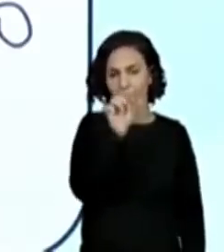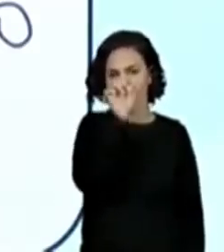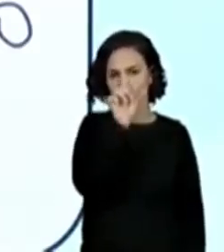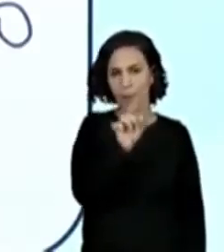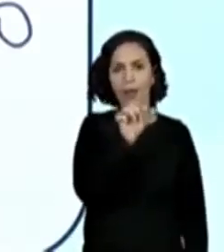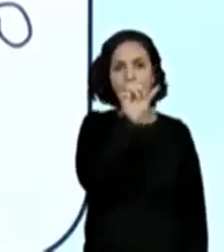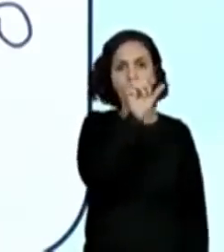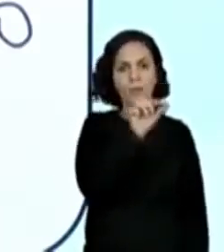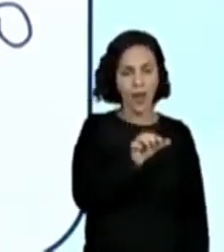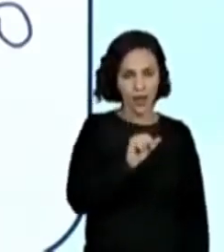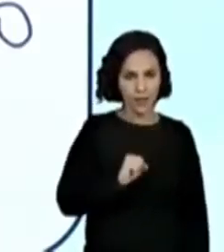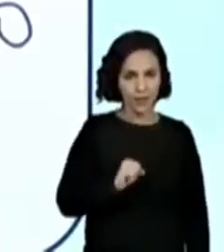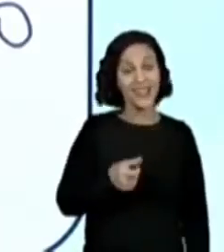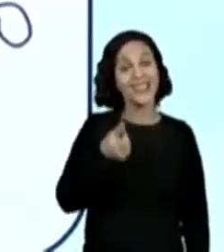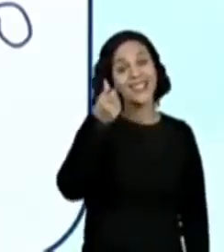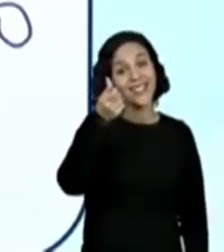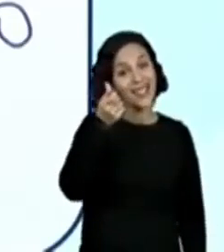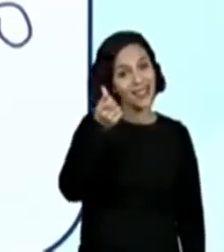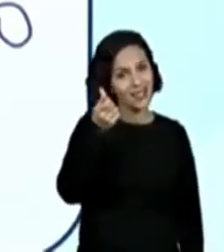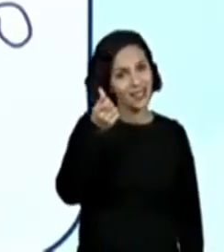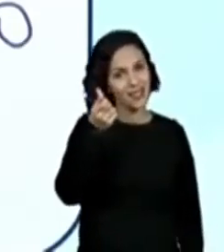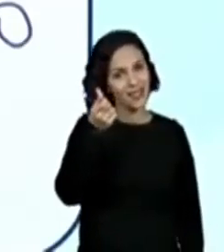6 colunas,